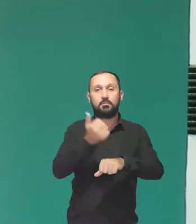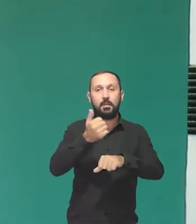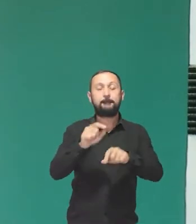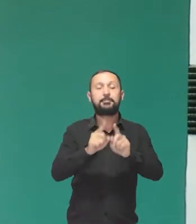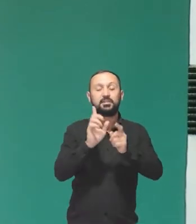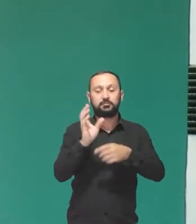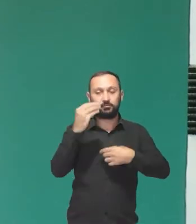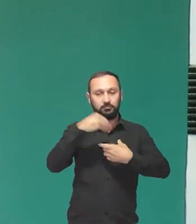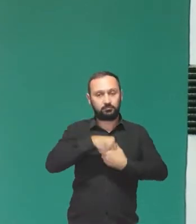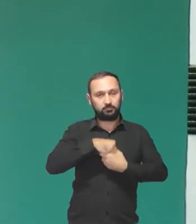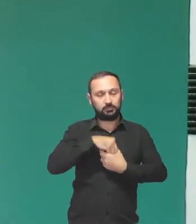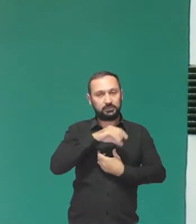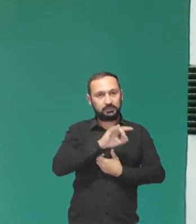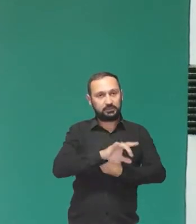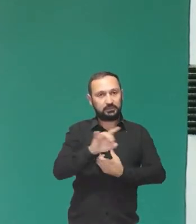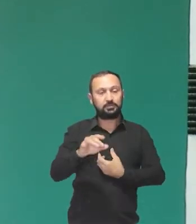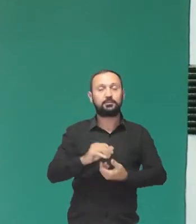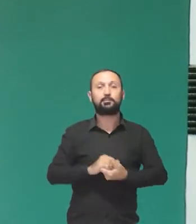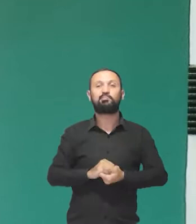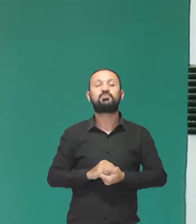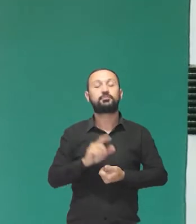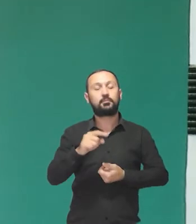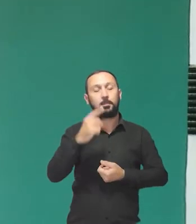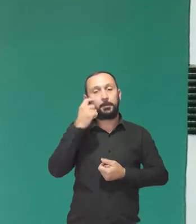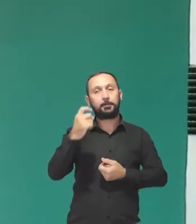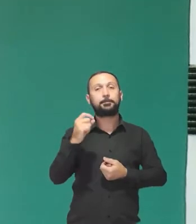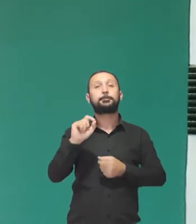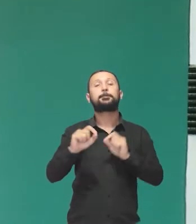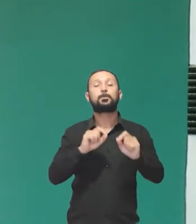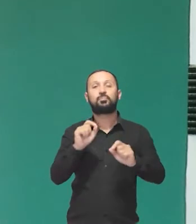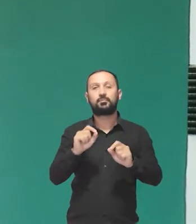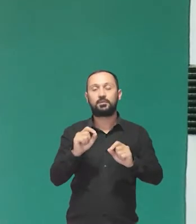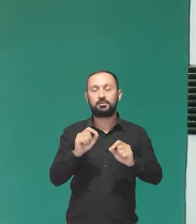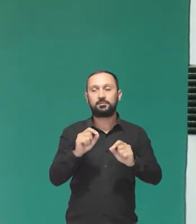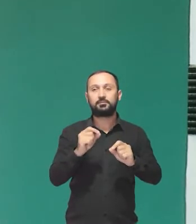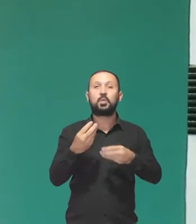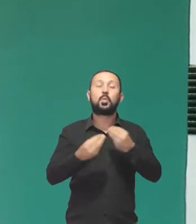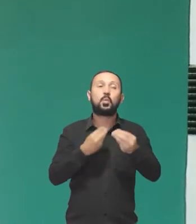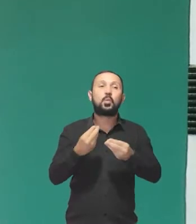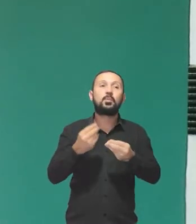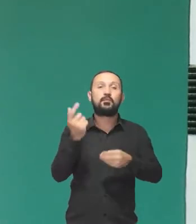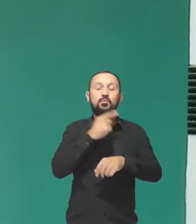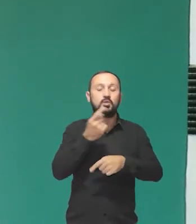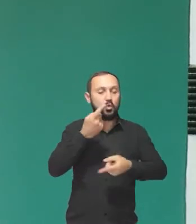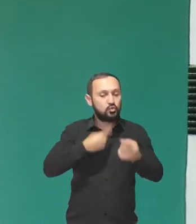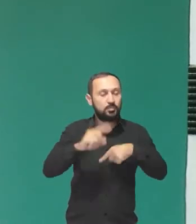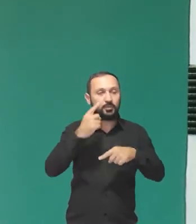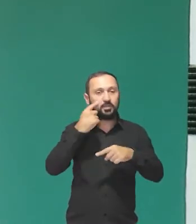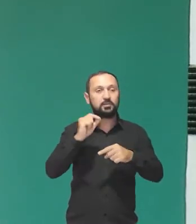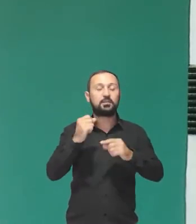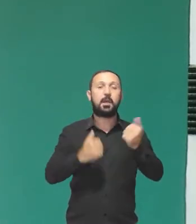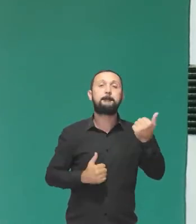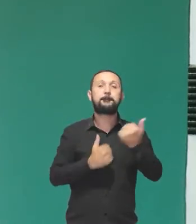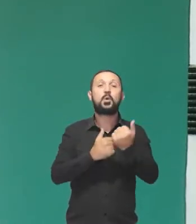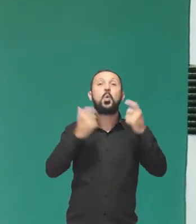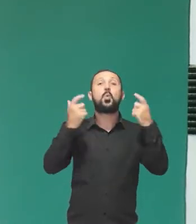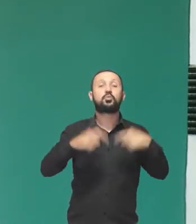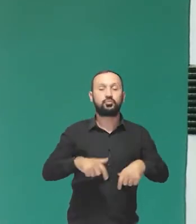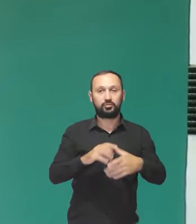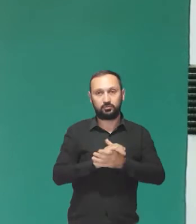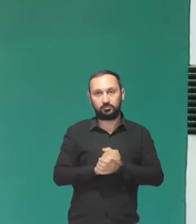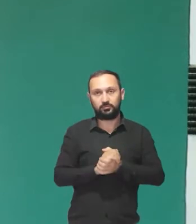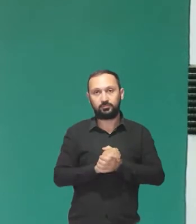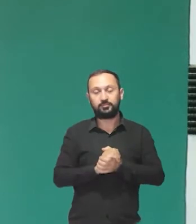a subjetividade do sujeito é interessante, a resiliência. Como ele vai superar isso? Ele está tendo apoio